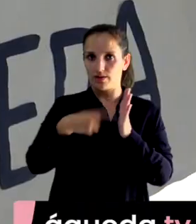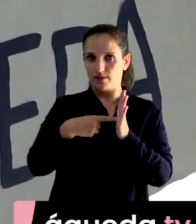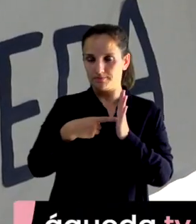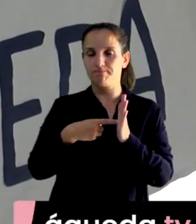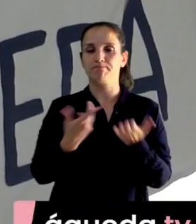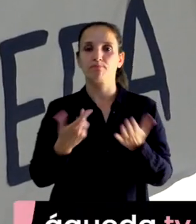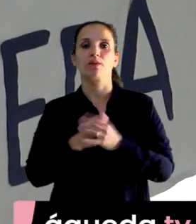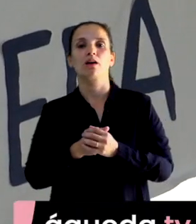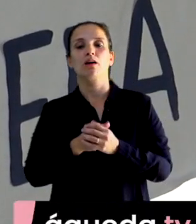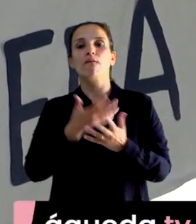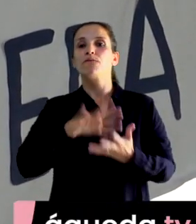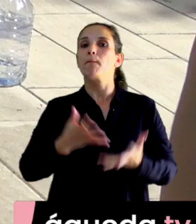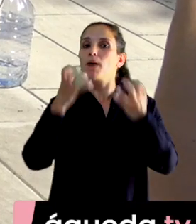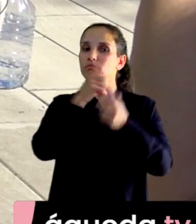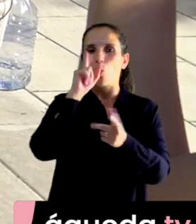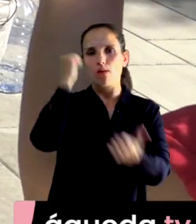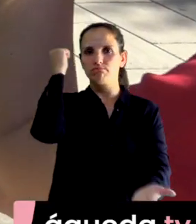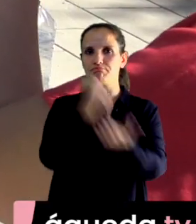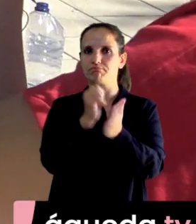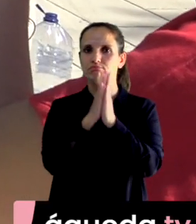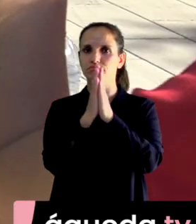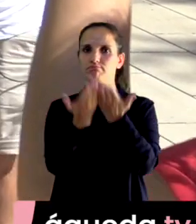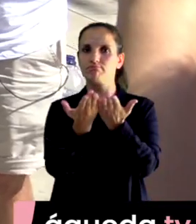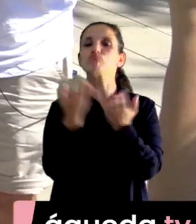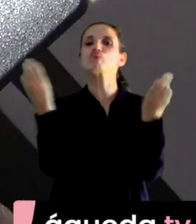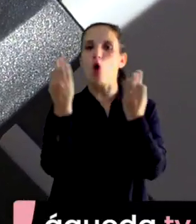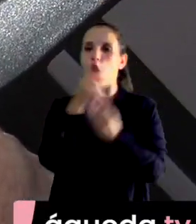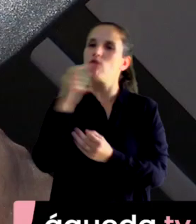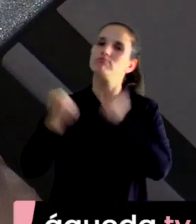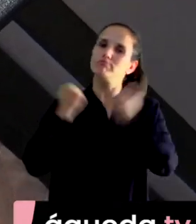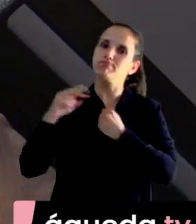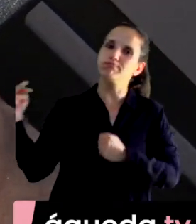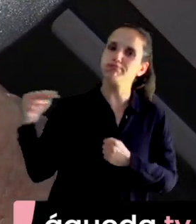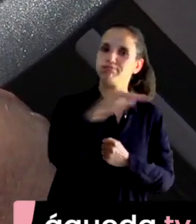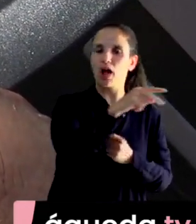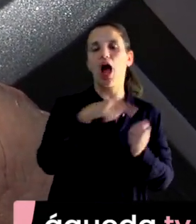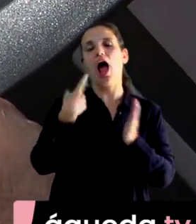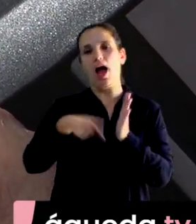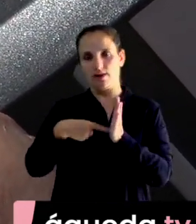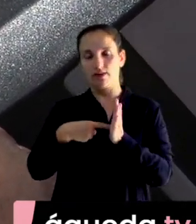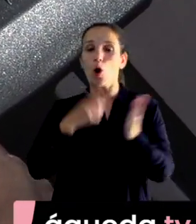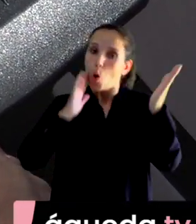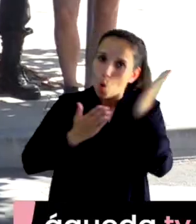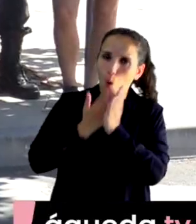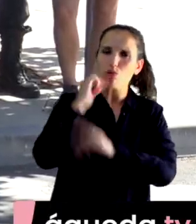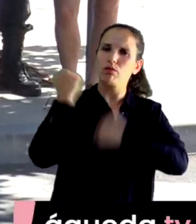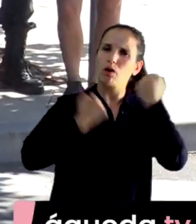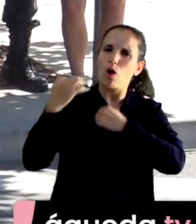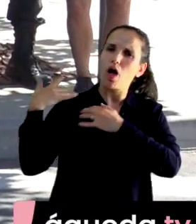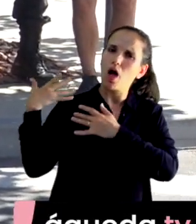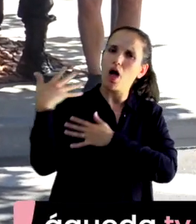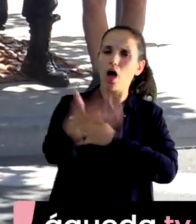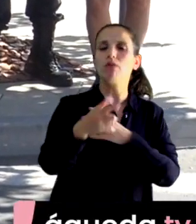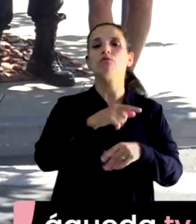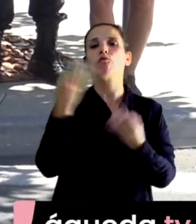de Aguiar Ramos Sandra Oliveira que carimbou o passaporte que simboliza a sua passagem pelo conselho continuando a sua